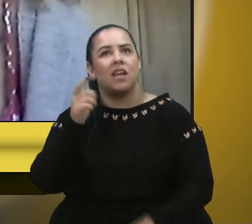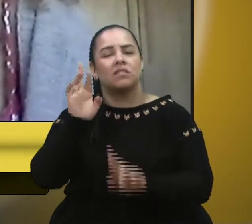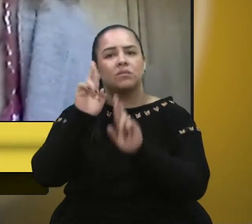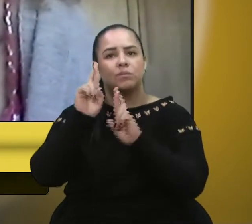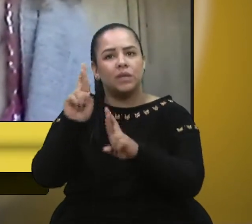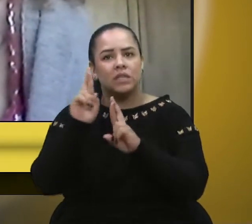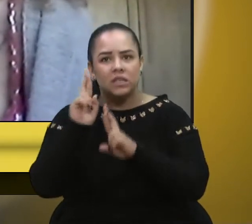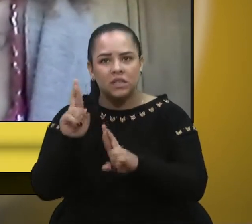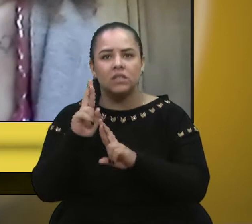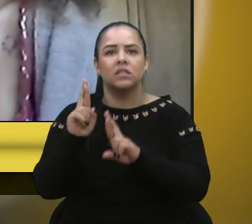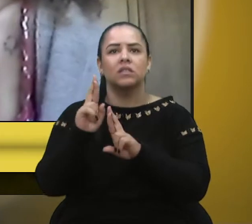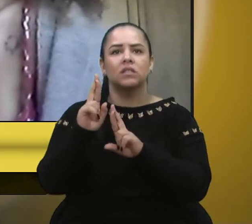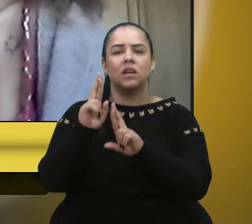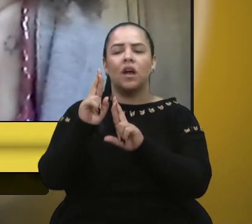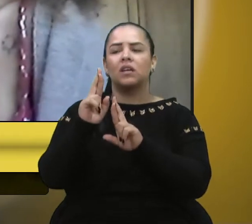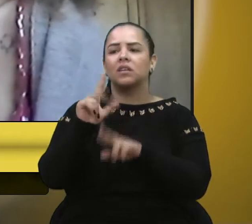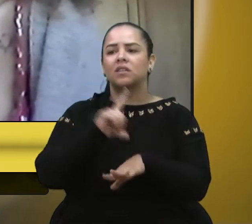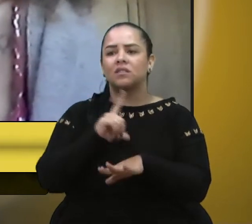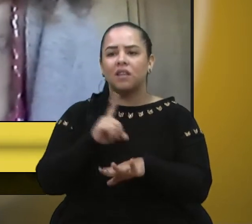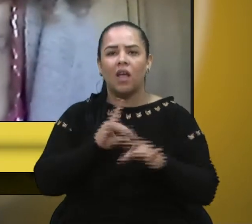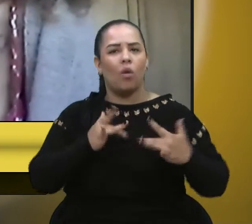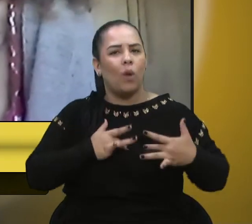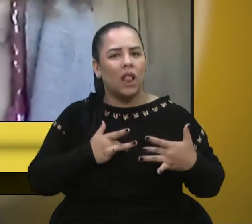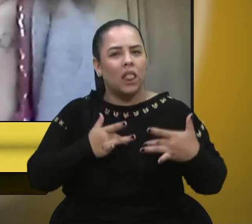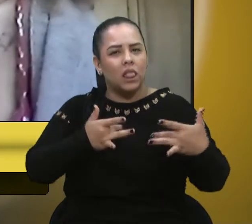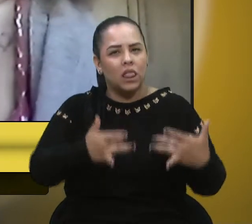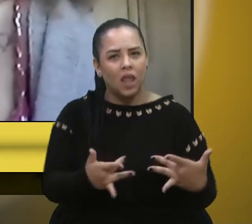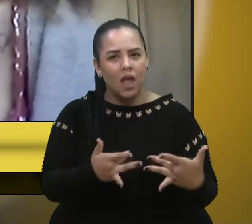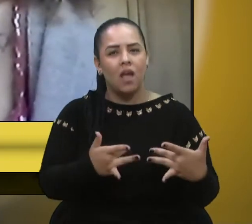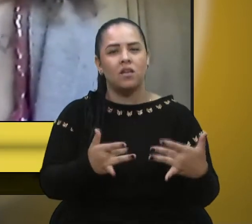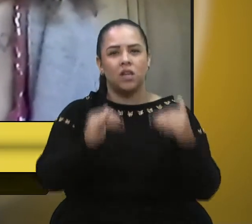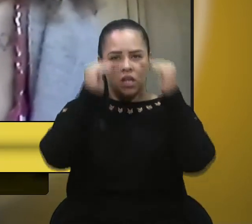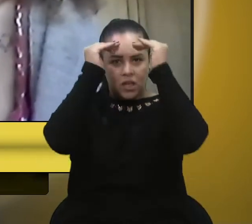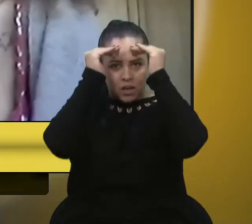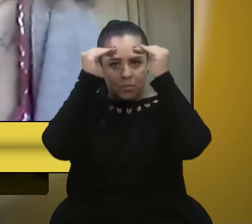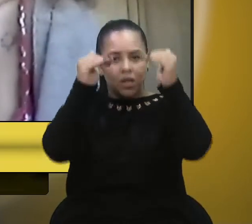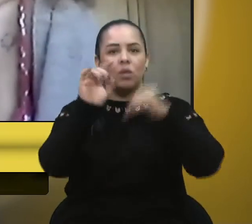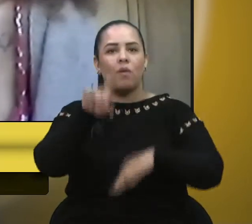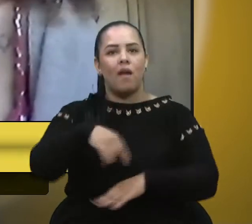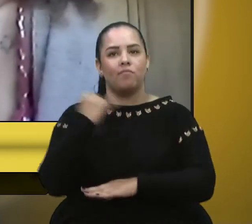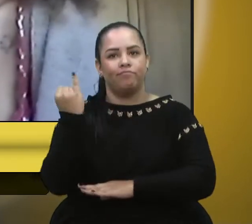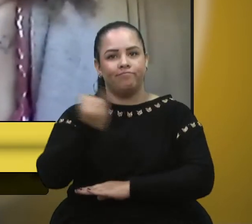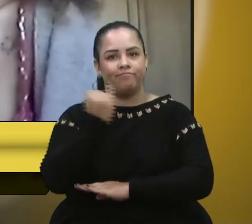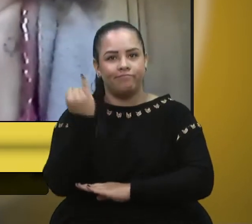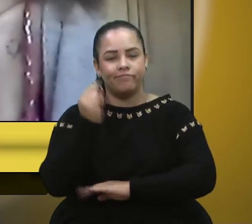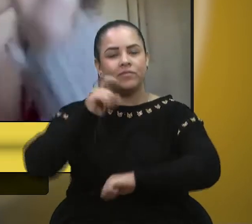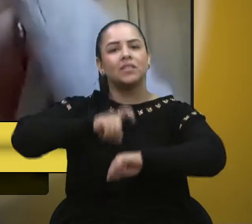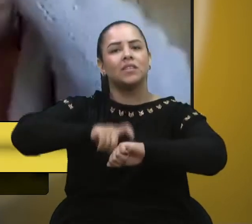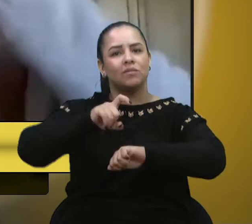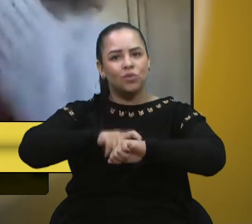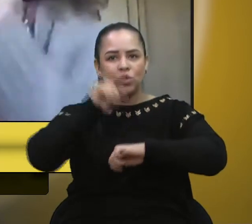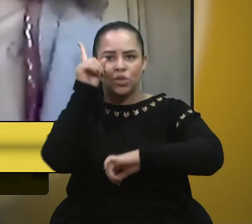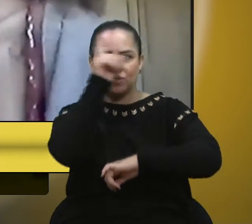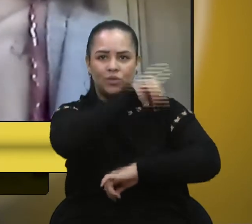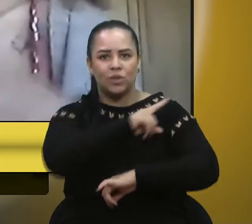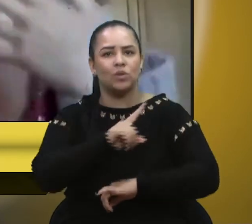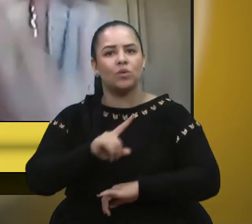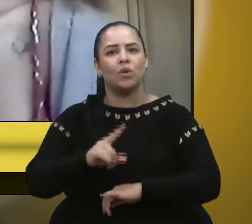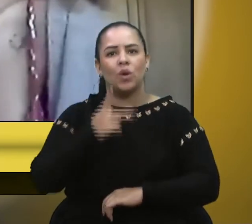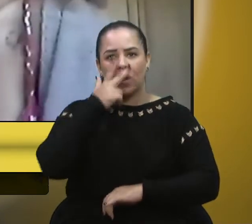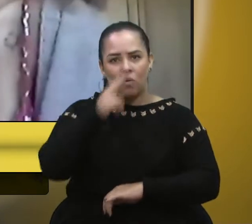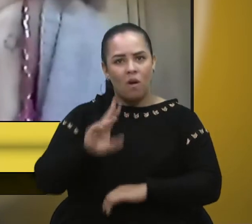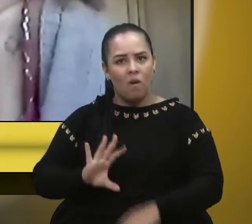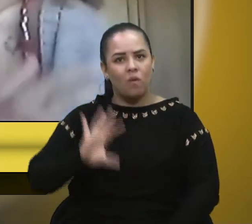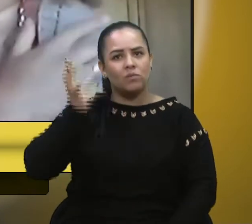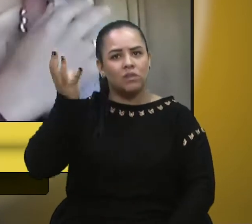com solidariedade, com respeito. Isso é fundamental num momento tão difícil como o que nós enfrentamos. O assunto